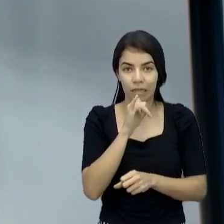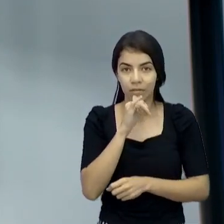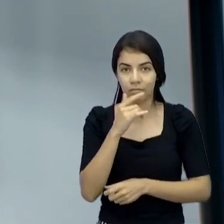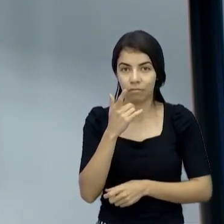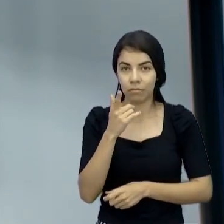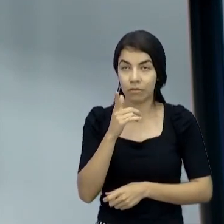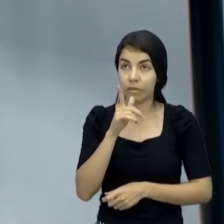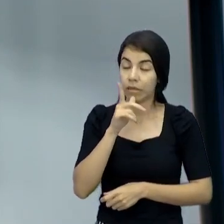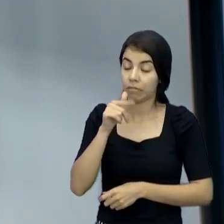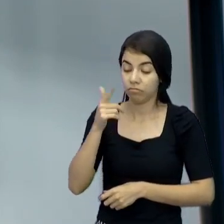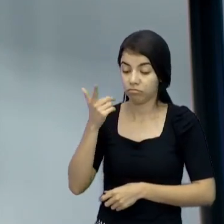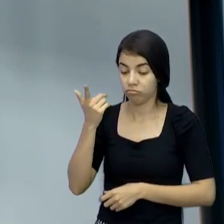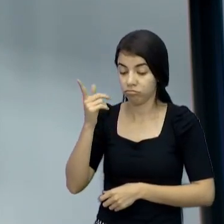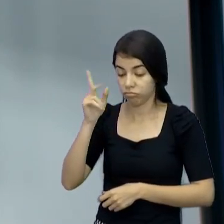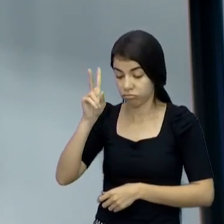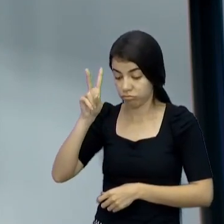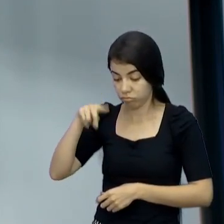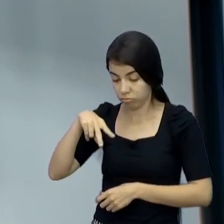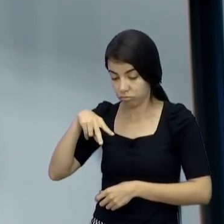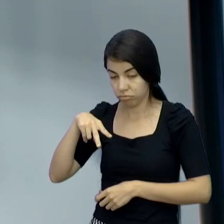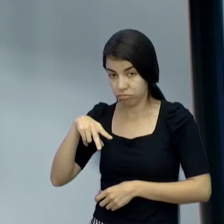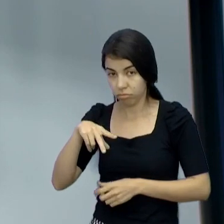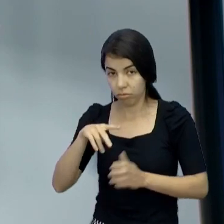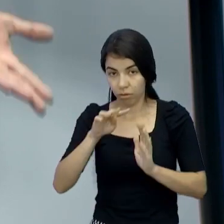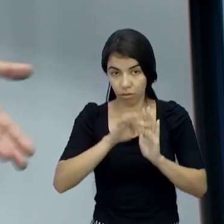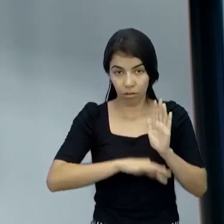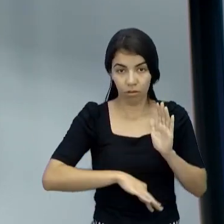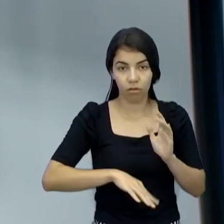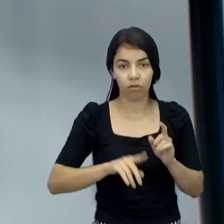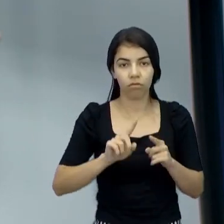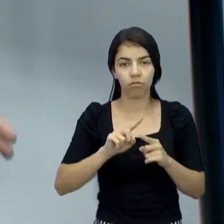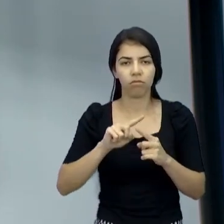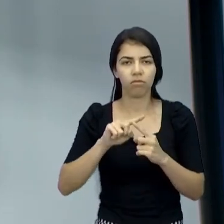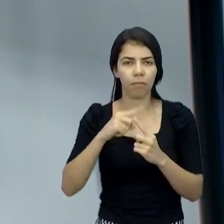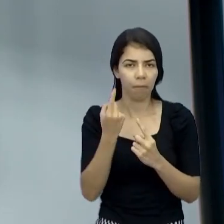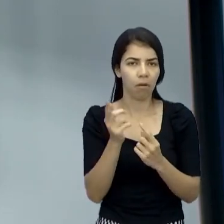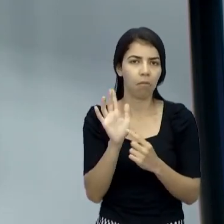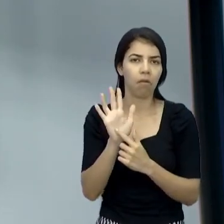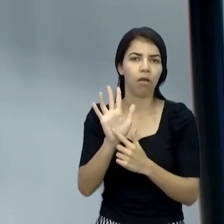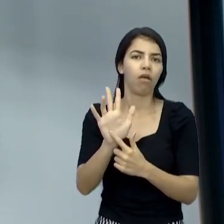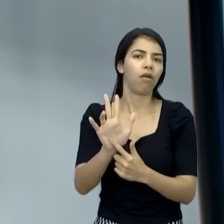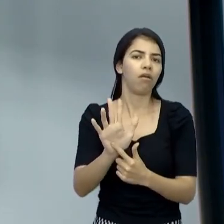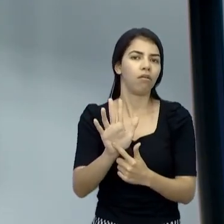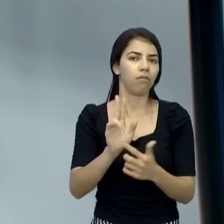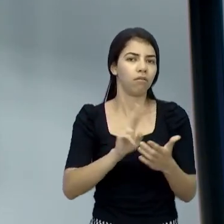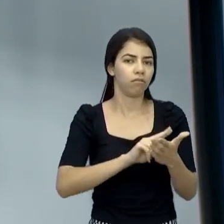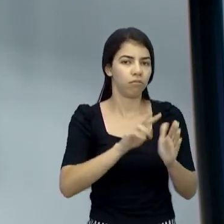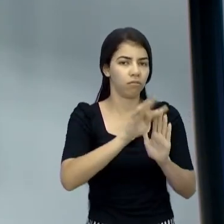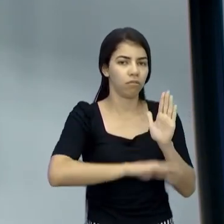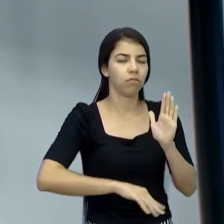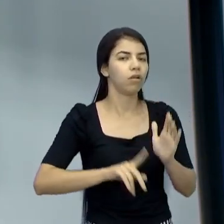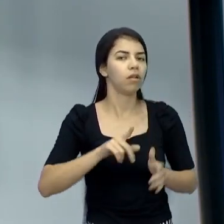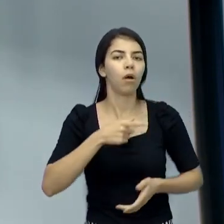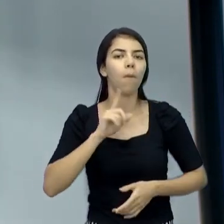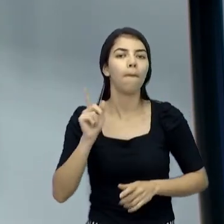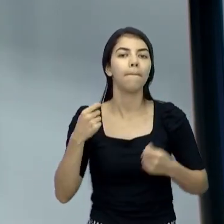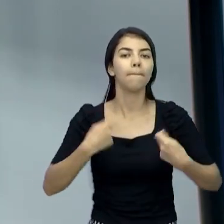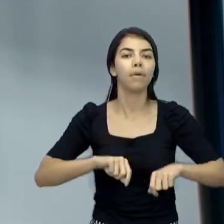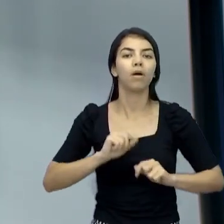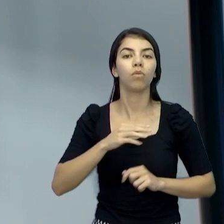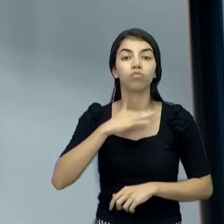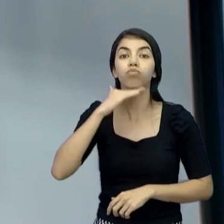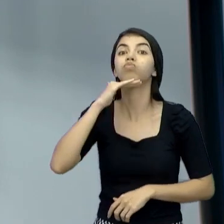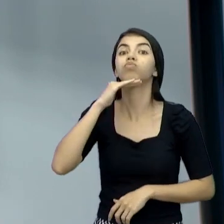né? Baixa a cabeça, o texto, tal, e apresenta. Não é assim, né? Você levanta a cabeça, muito pelo contrário, né? Levanta